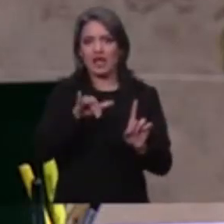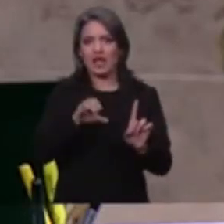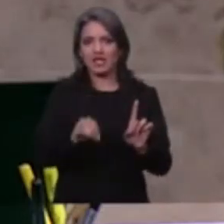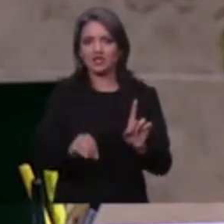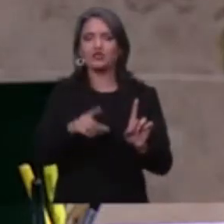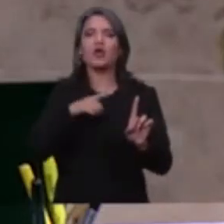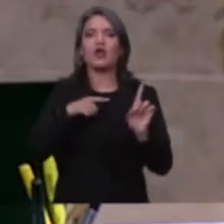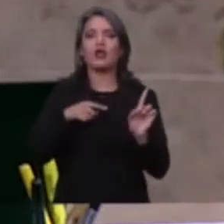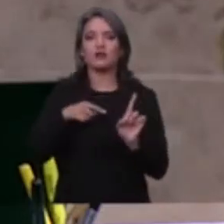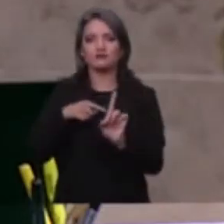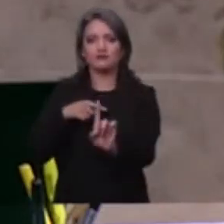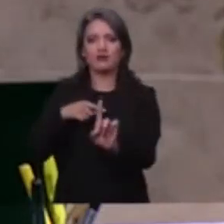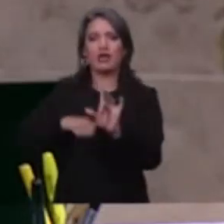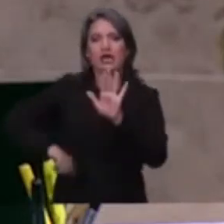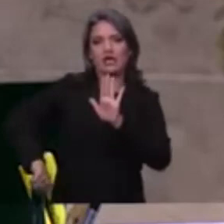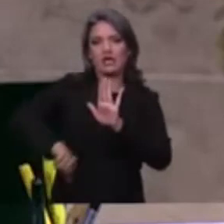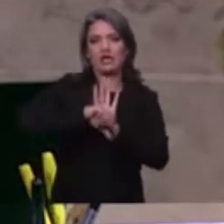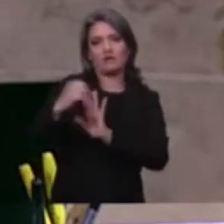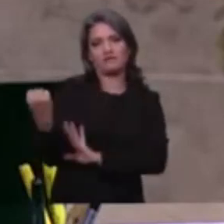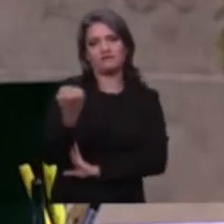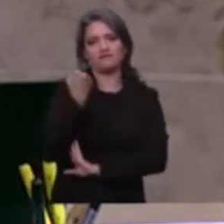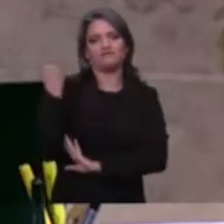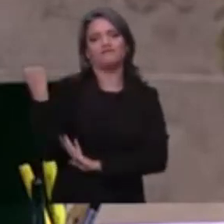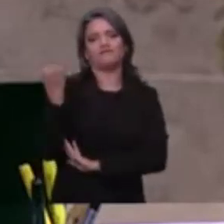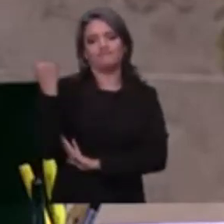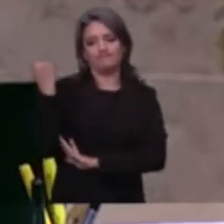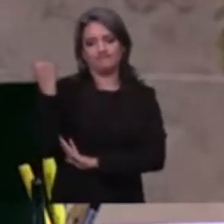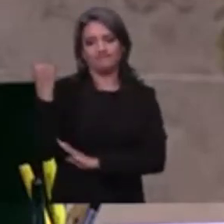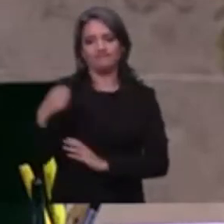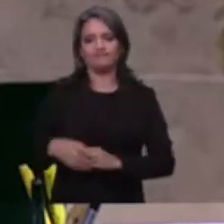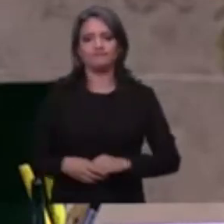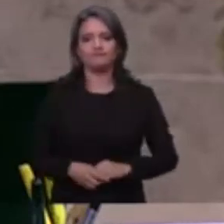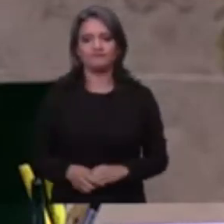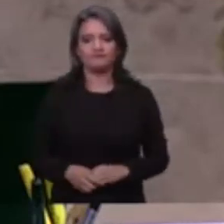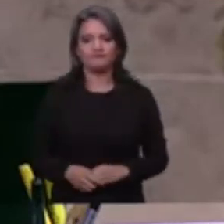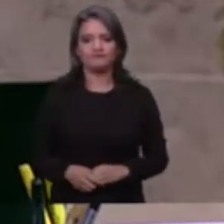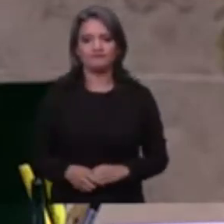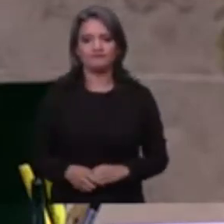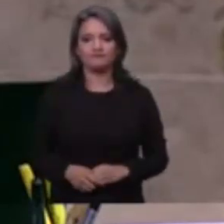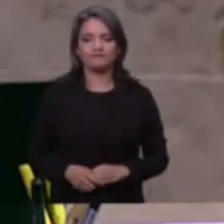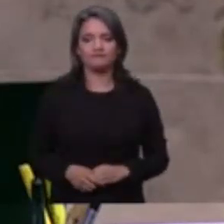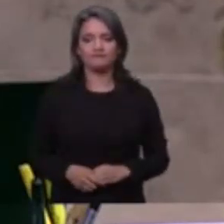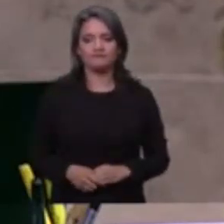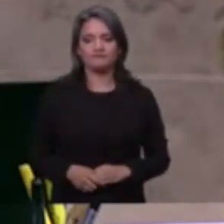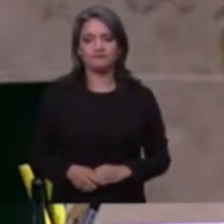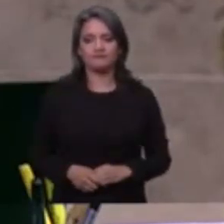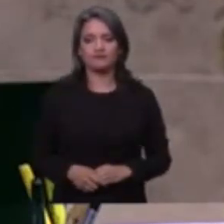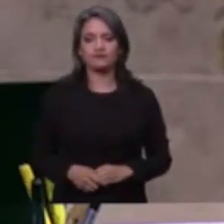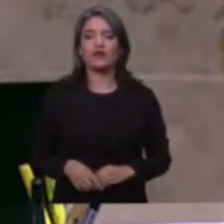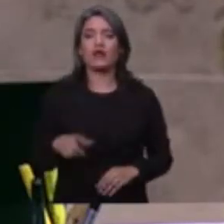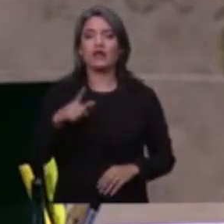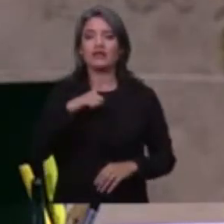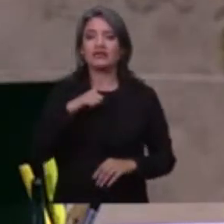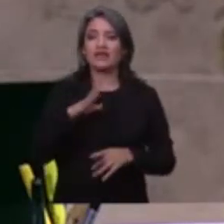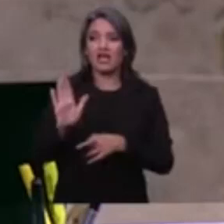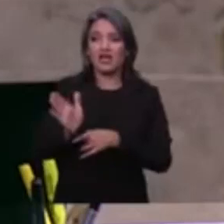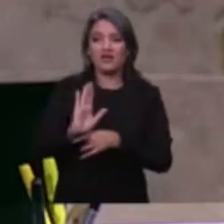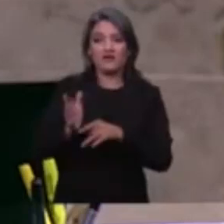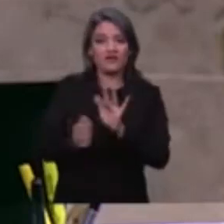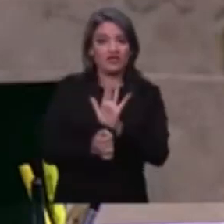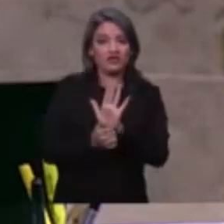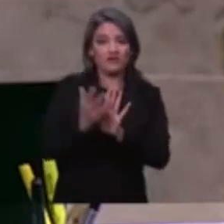nos crimes graves dos delitos que foram praticados. Os diversos vídeos publicados em